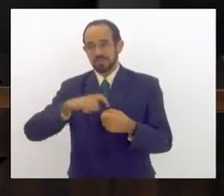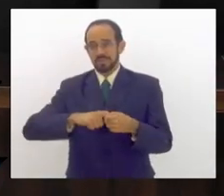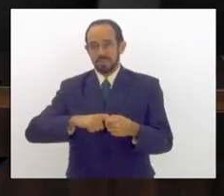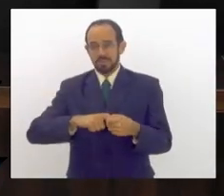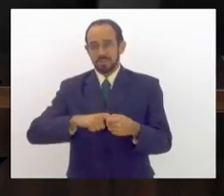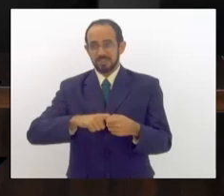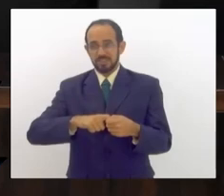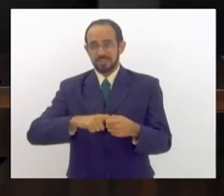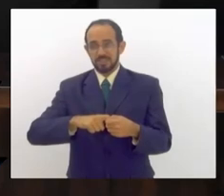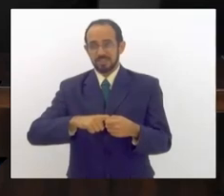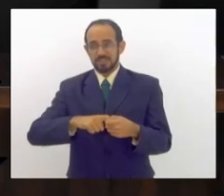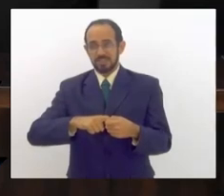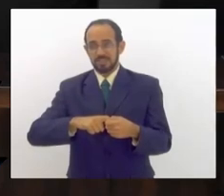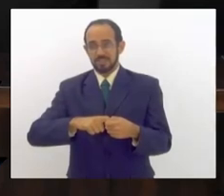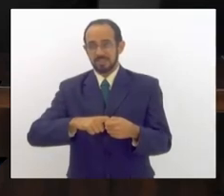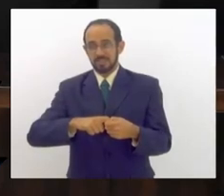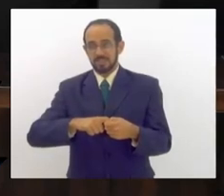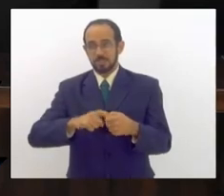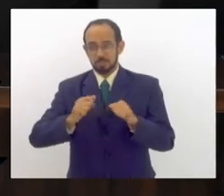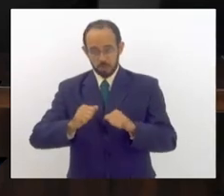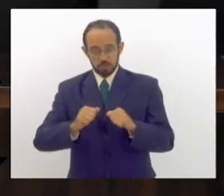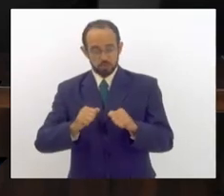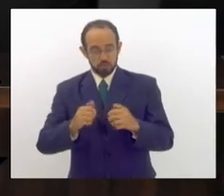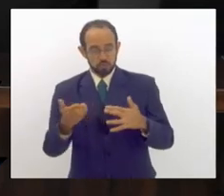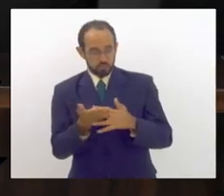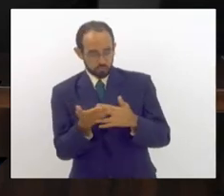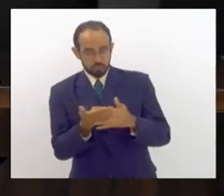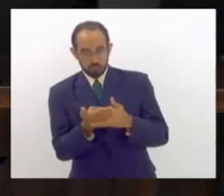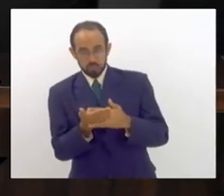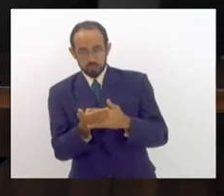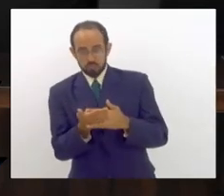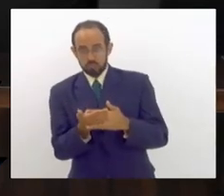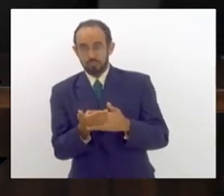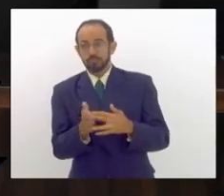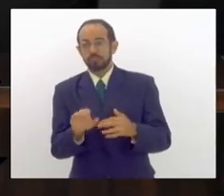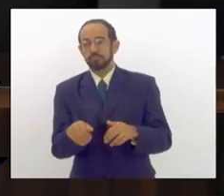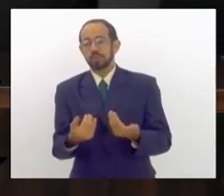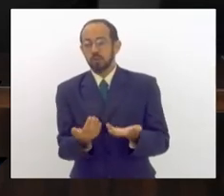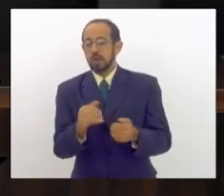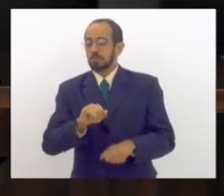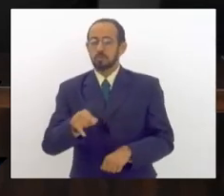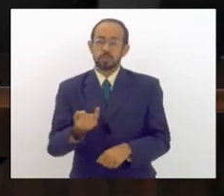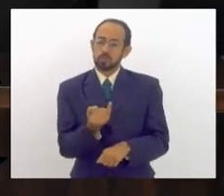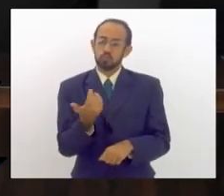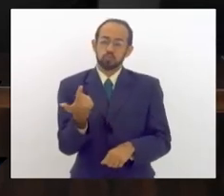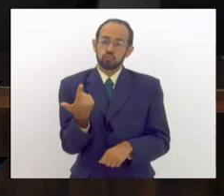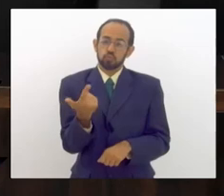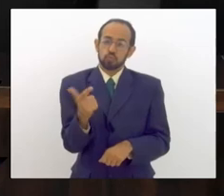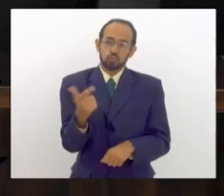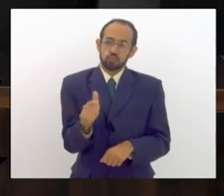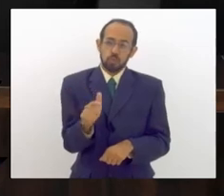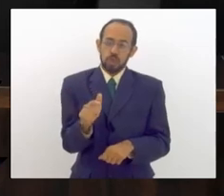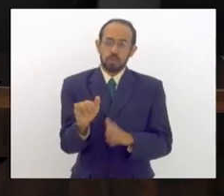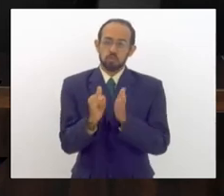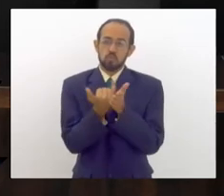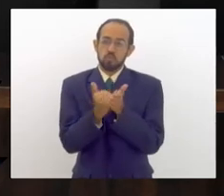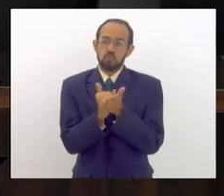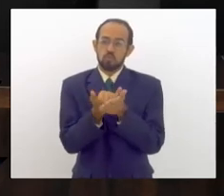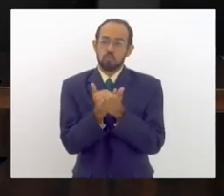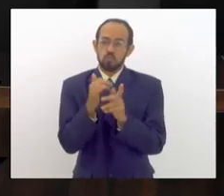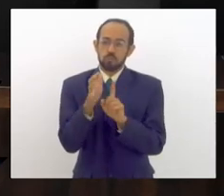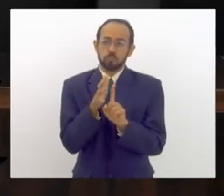retorne. Posso suspender? Tá. Então, aproveitando que não há mais oradores e